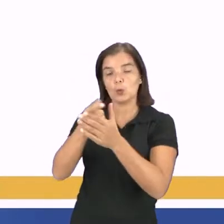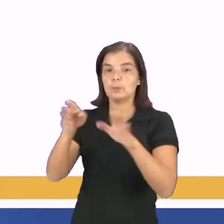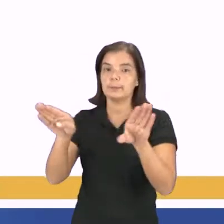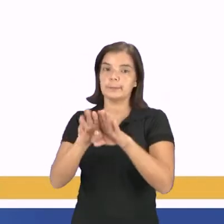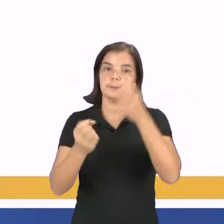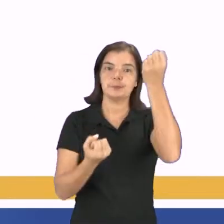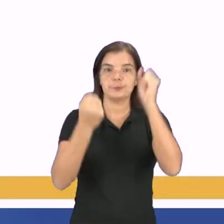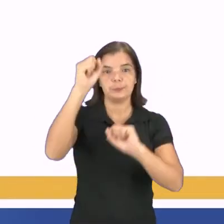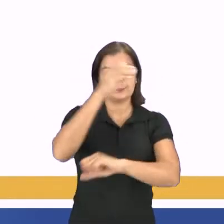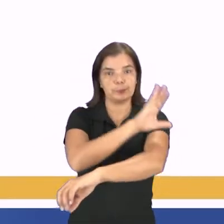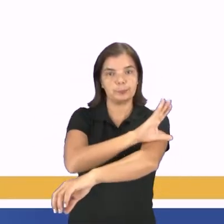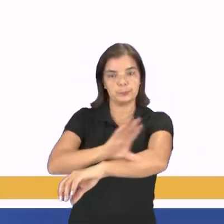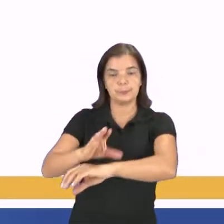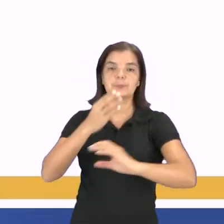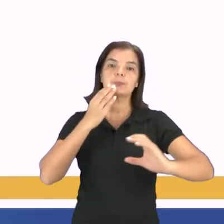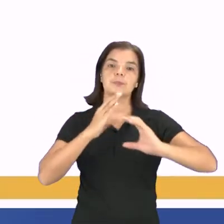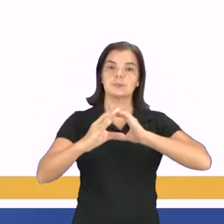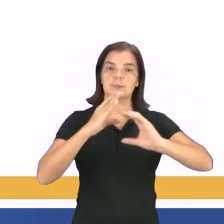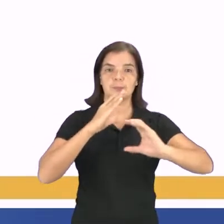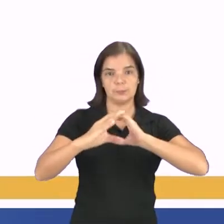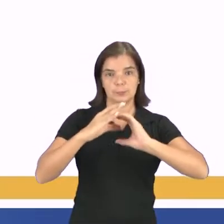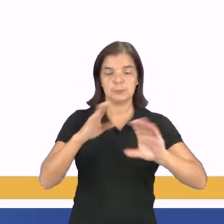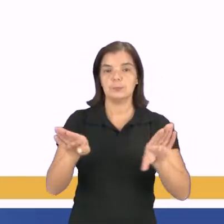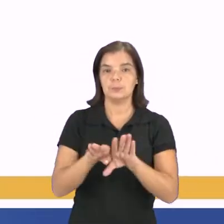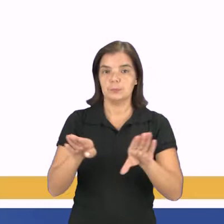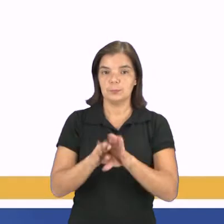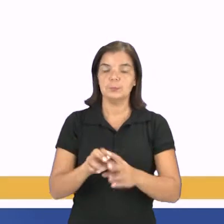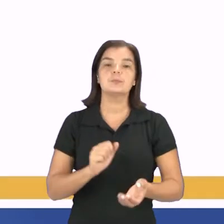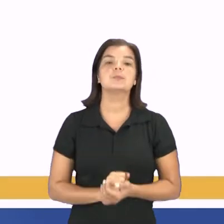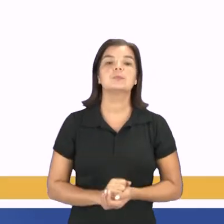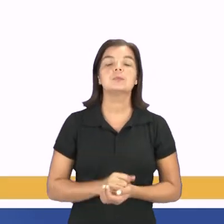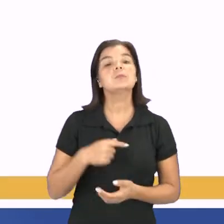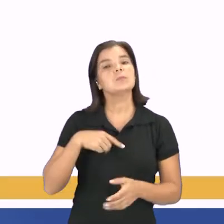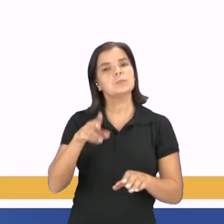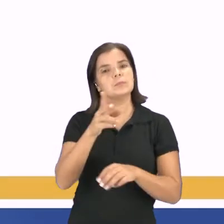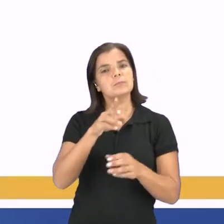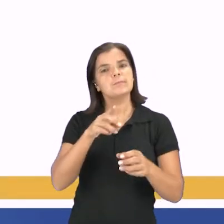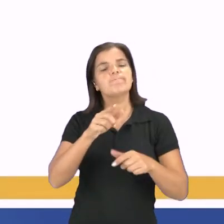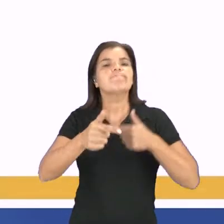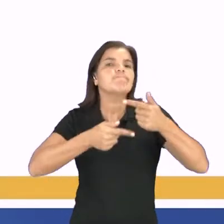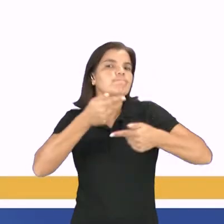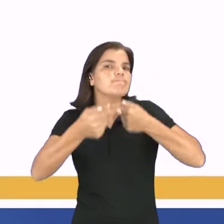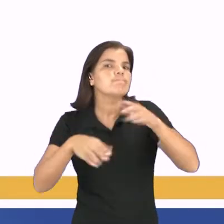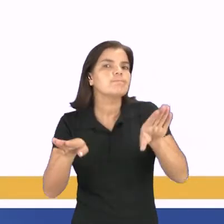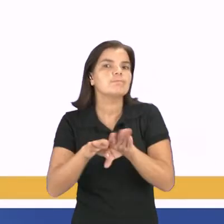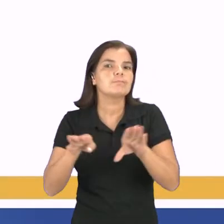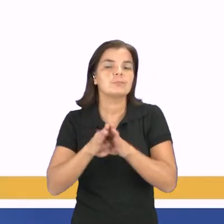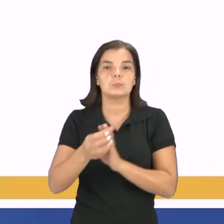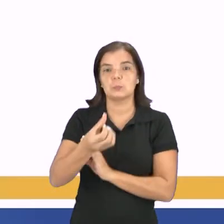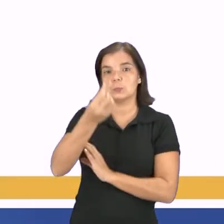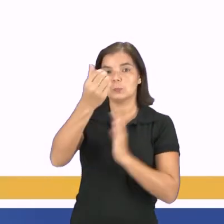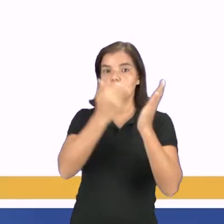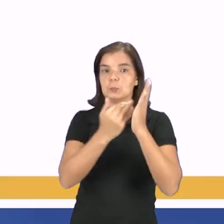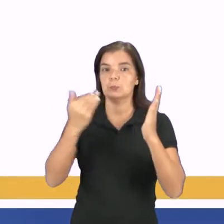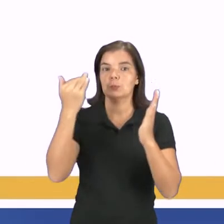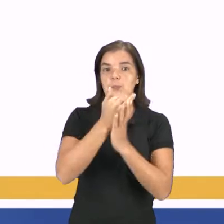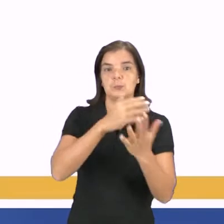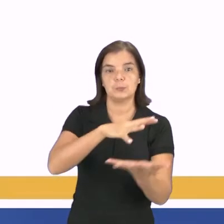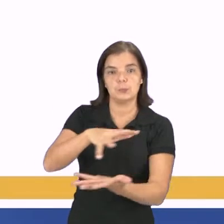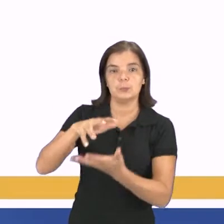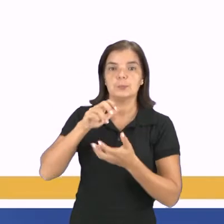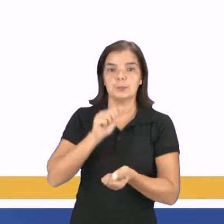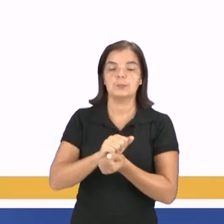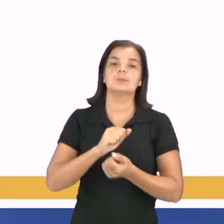indústria cultural, a música gravada. O seu consumo gera um mercado que hoje é o sexto maior do